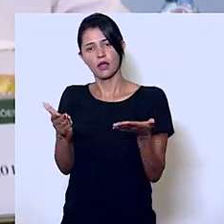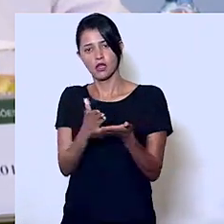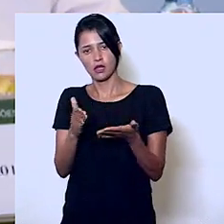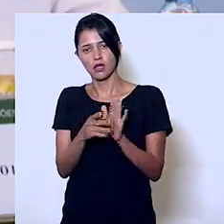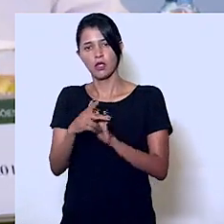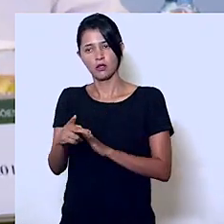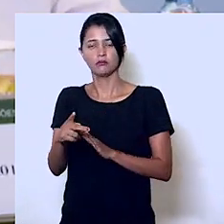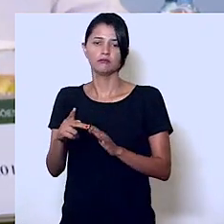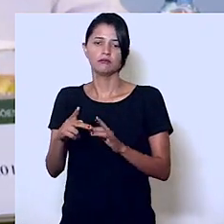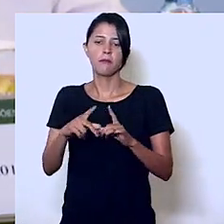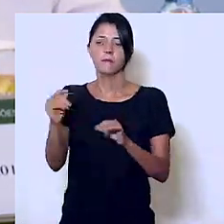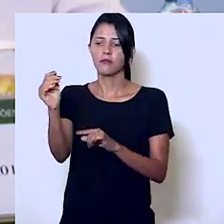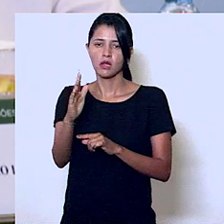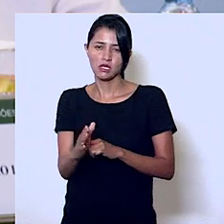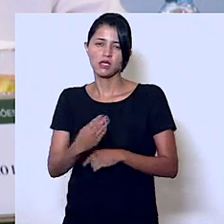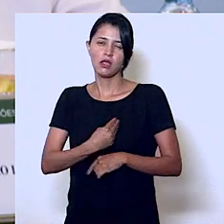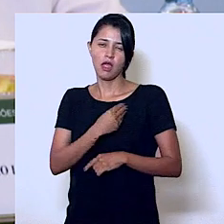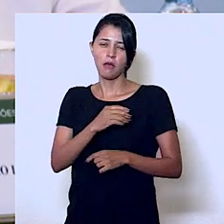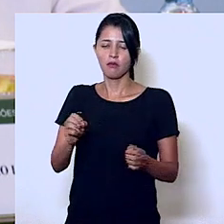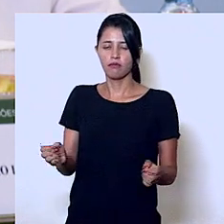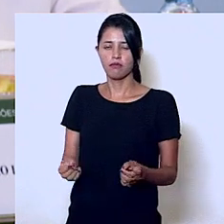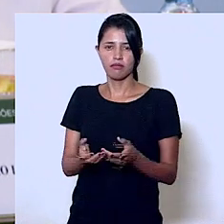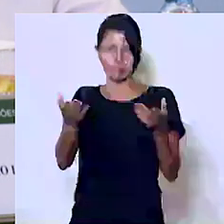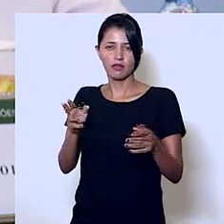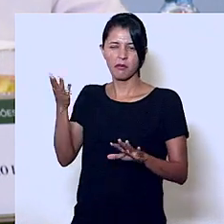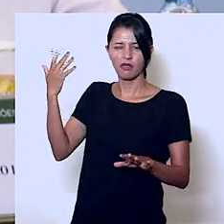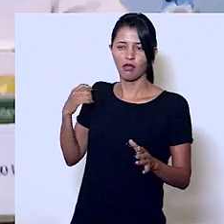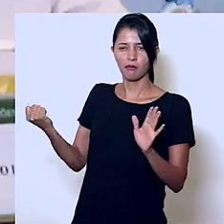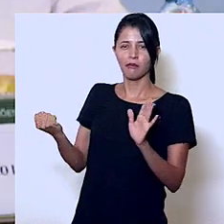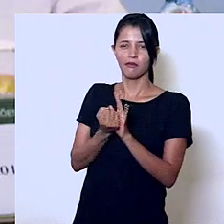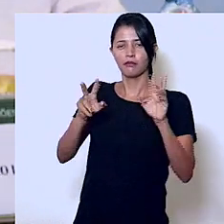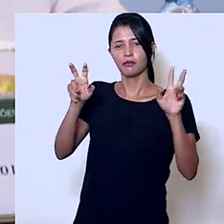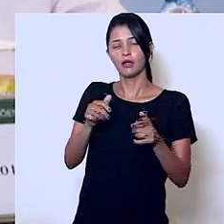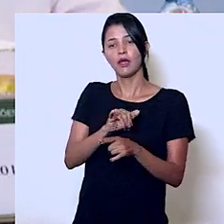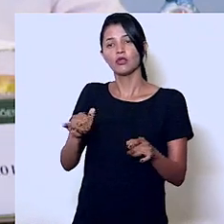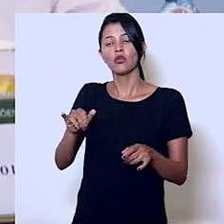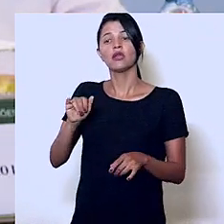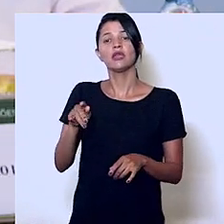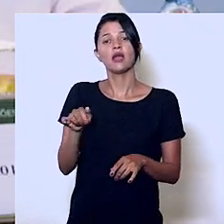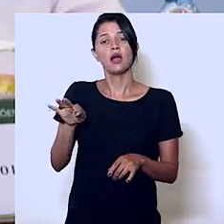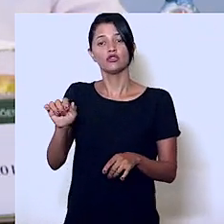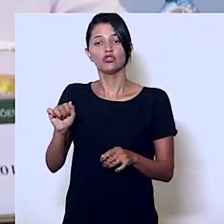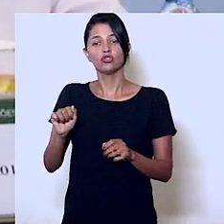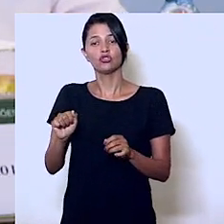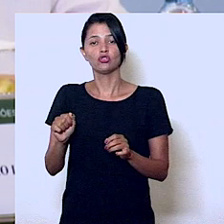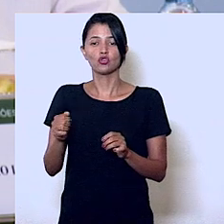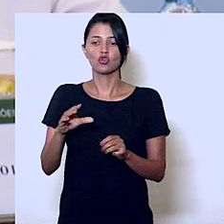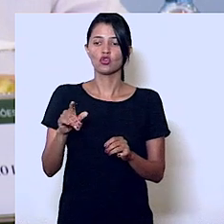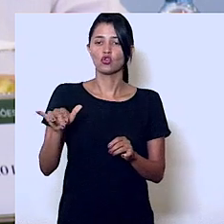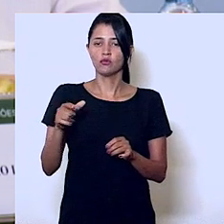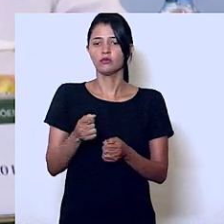Brasil vivia a época do milagre, aquele negócio, aí no Yacht Club lançamos o Brasil S.A., todo mundo lá,